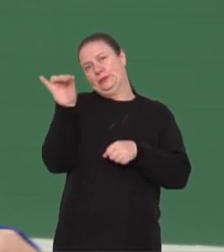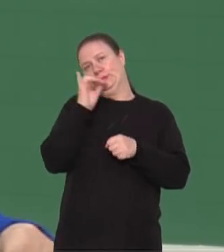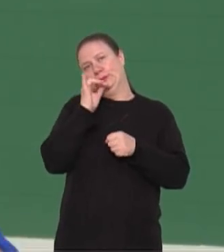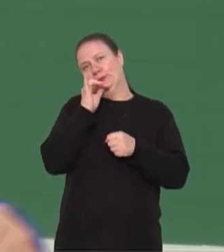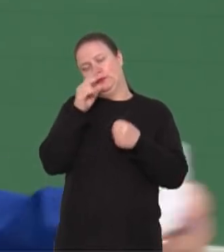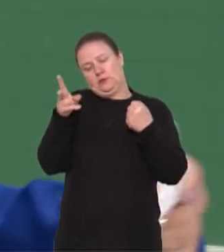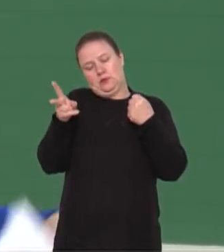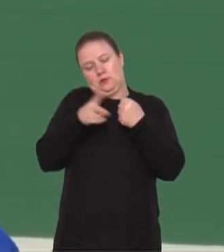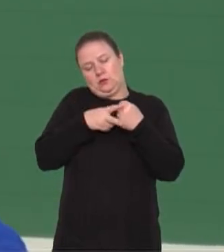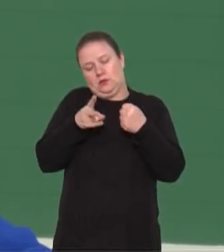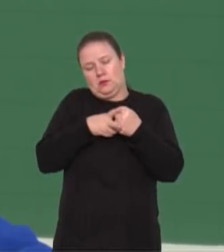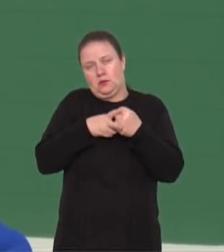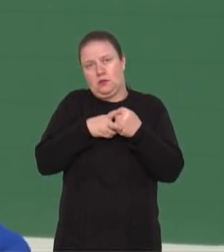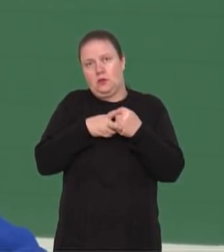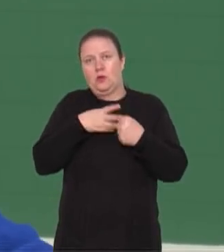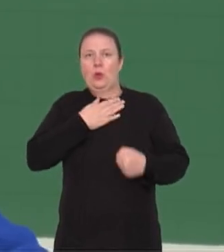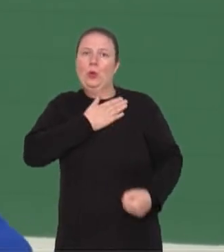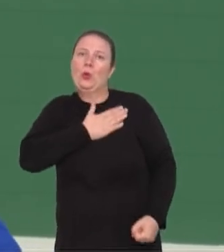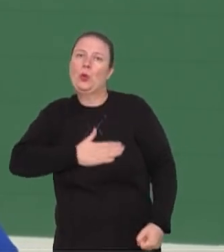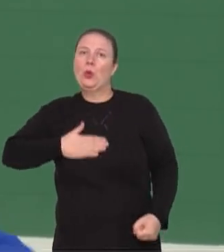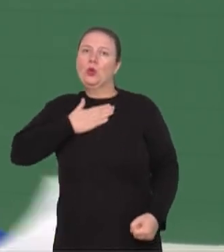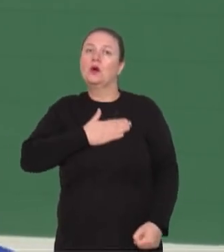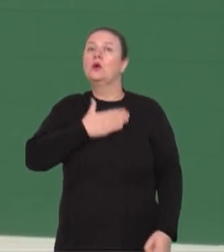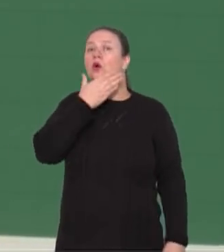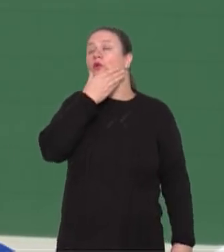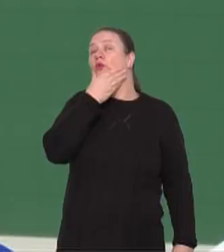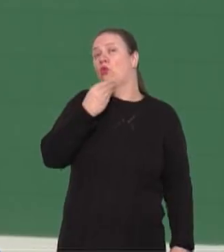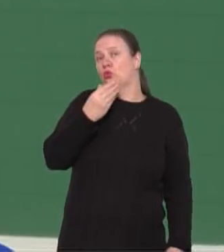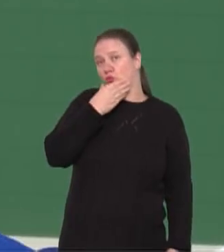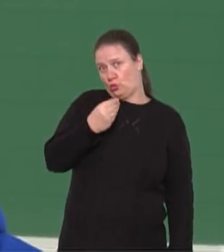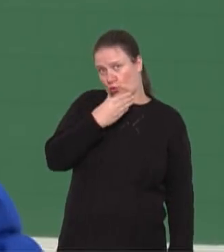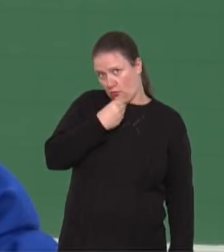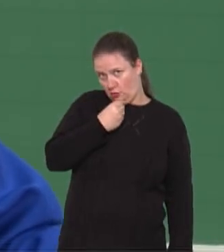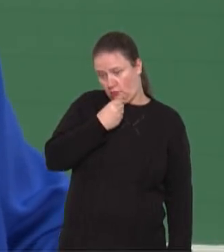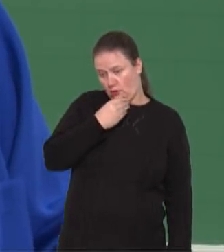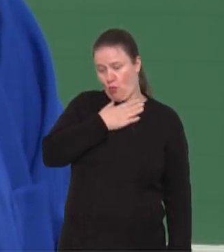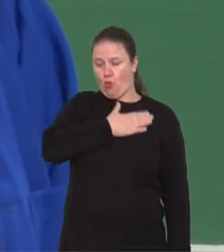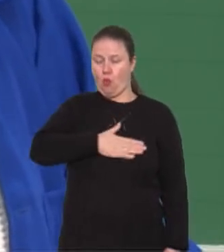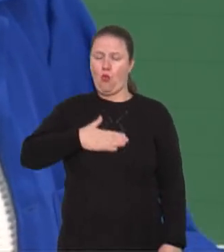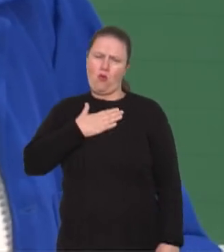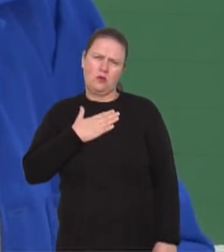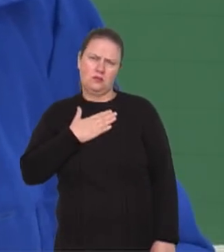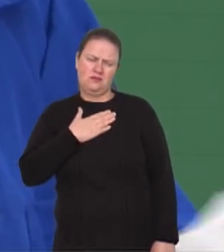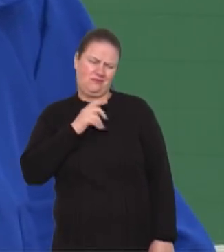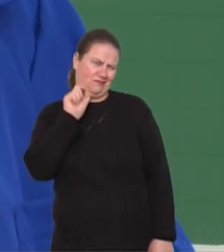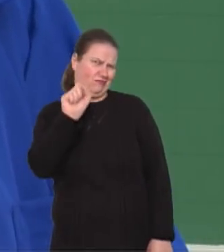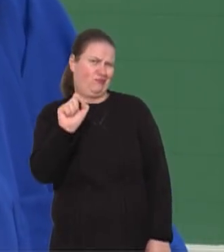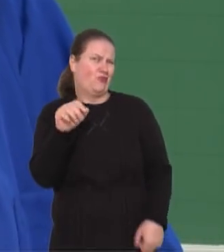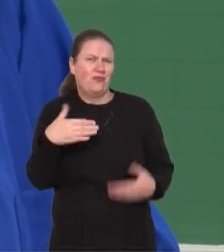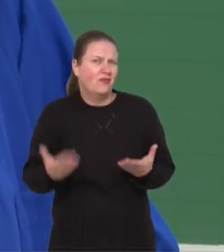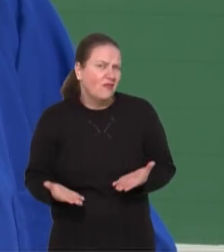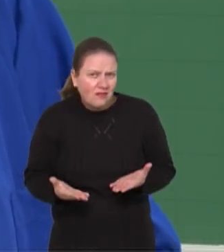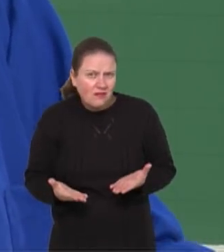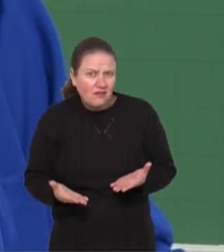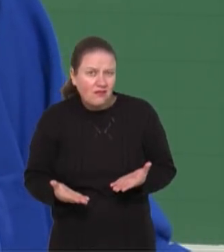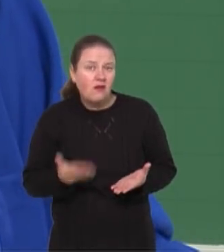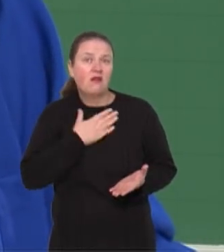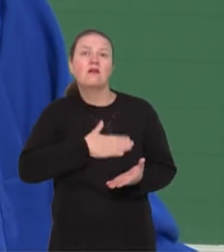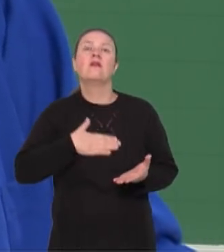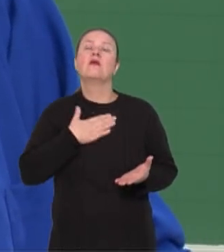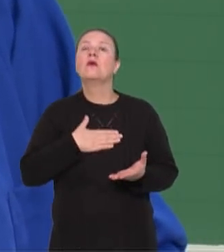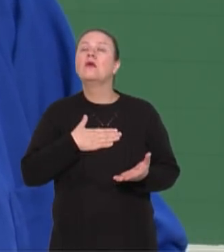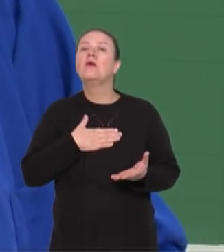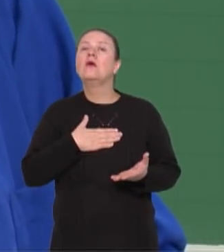falar, o João gosta, ponto final, não vai dar para entender. Alguém vai perguntar, ele gosta de quê? E aí o de é